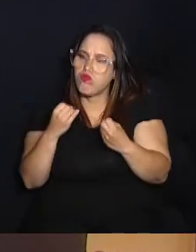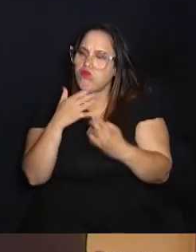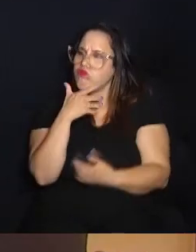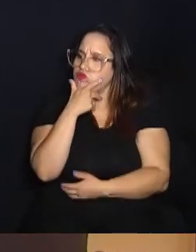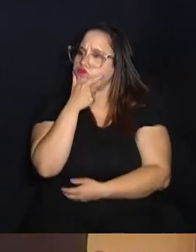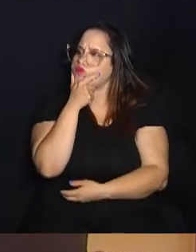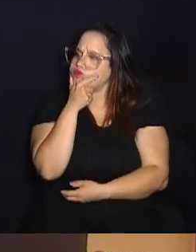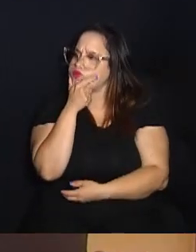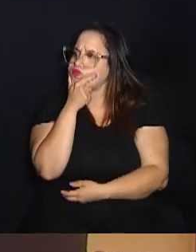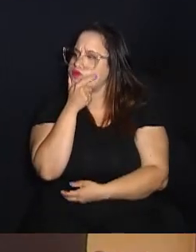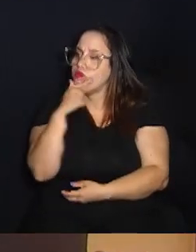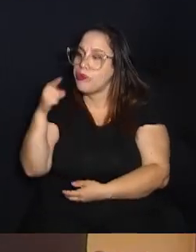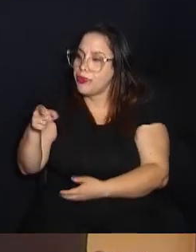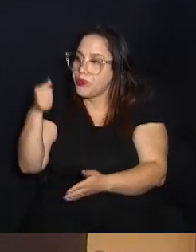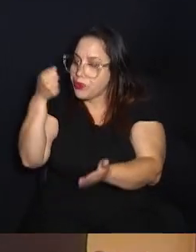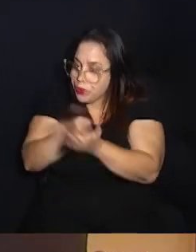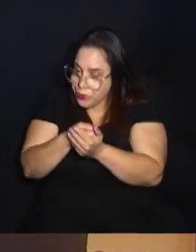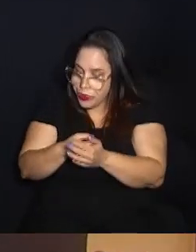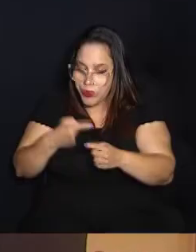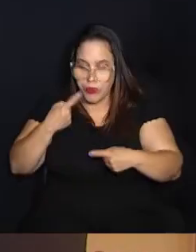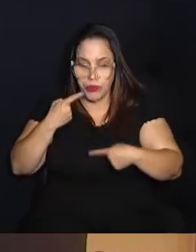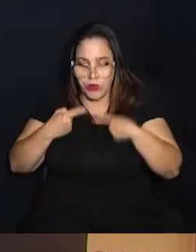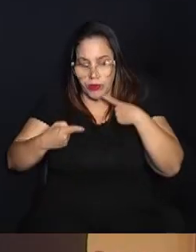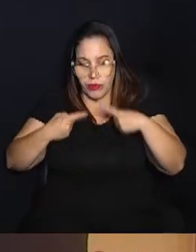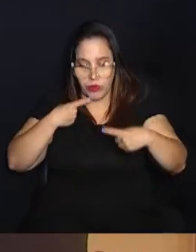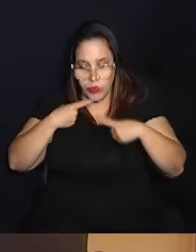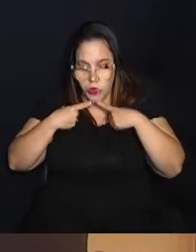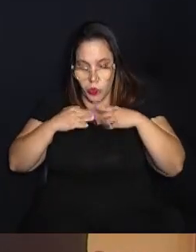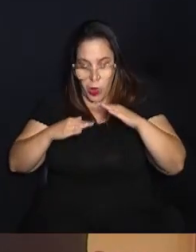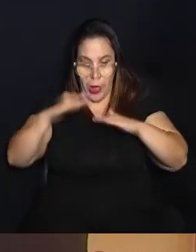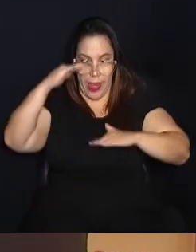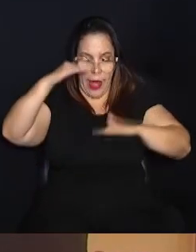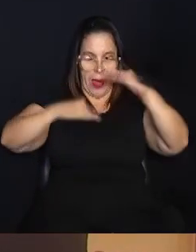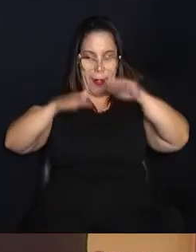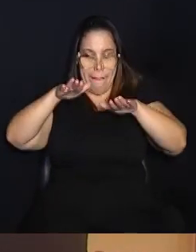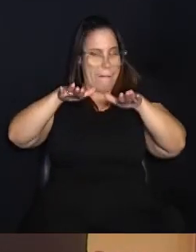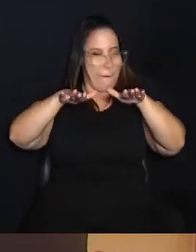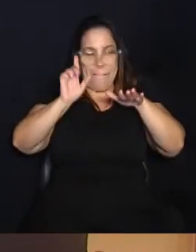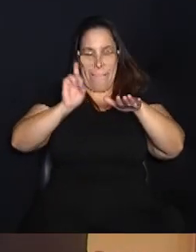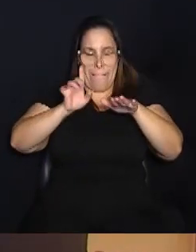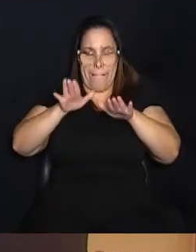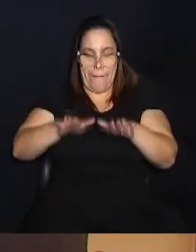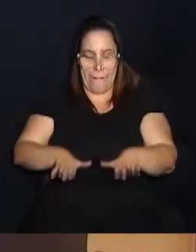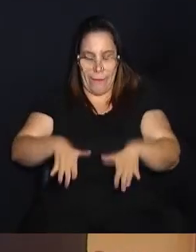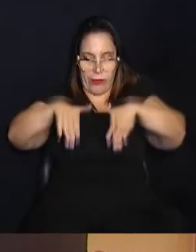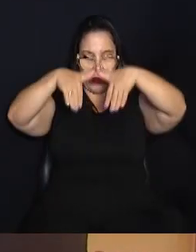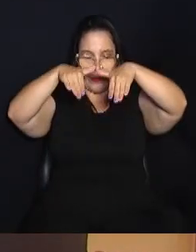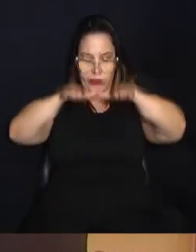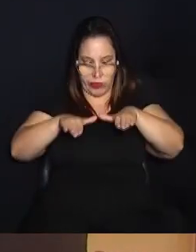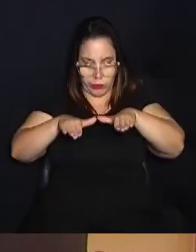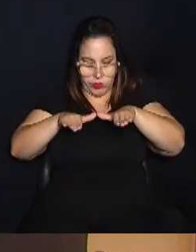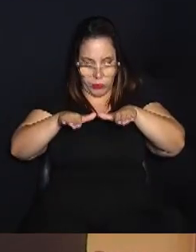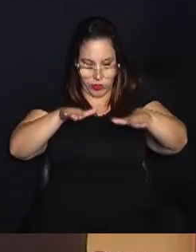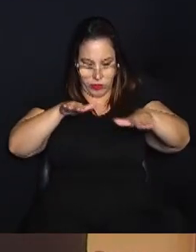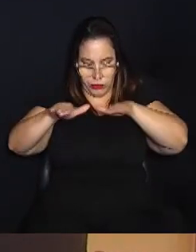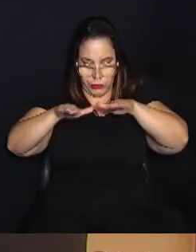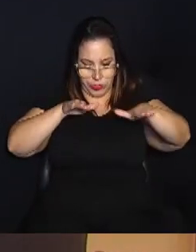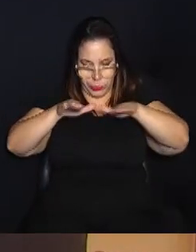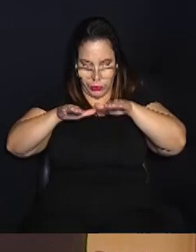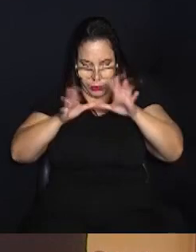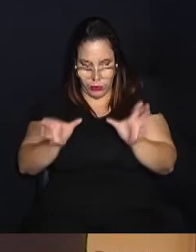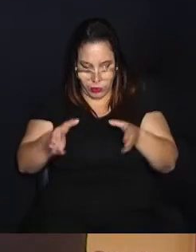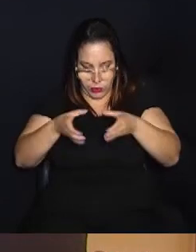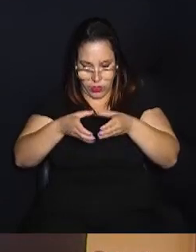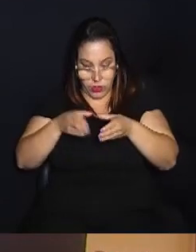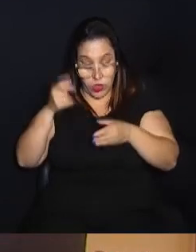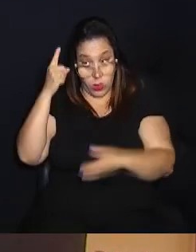educando. Você estabelece um diálogo menos hierárquico, ou seja, todos ali estão na mesma linha por meio